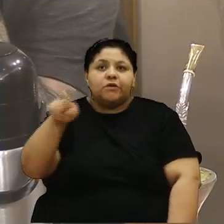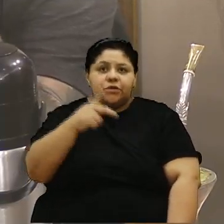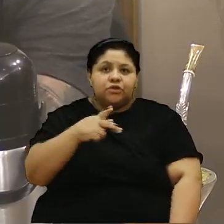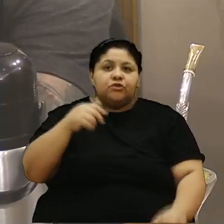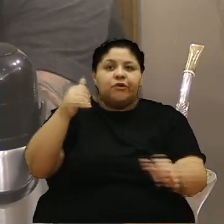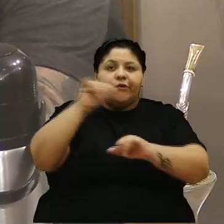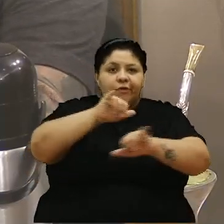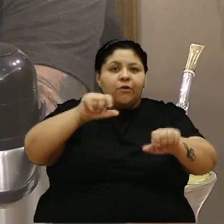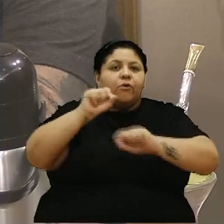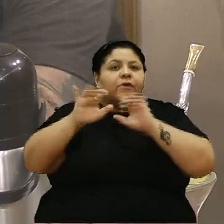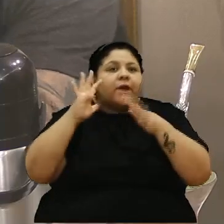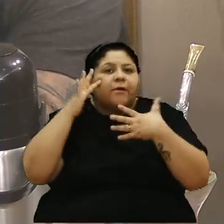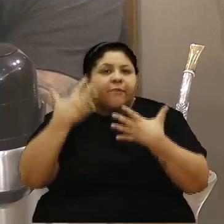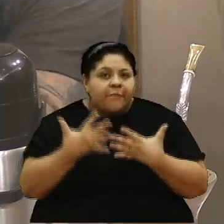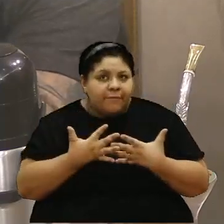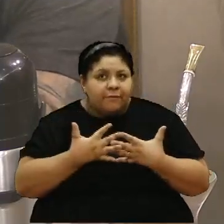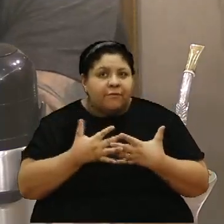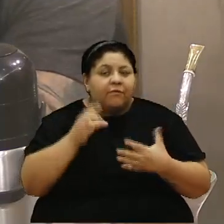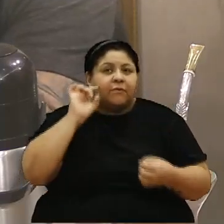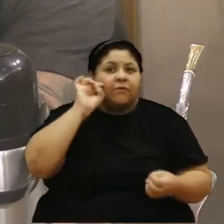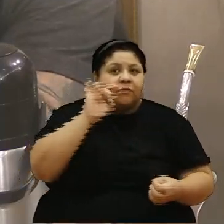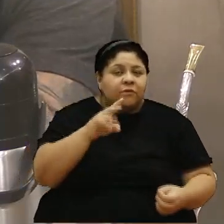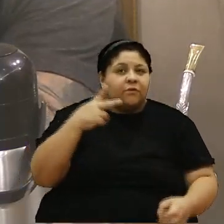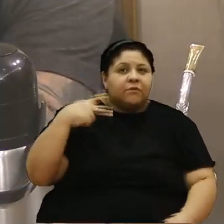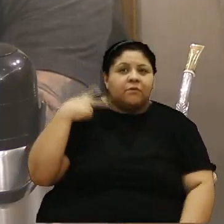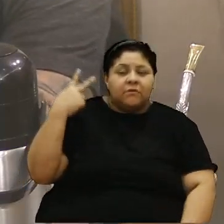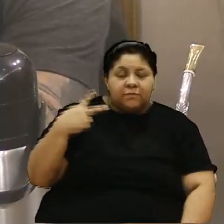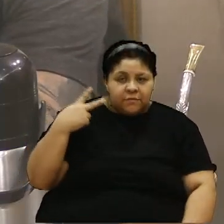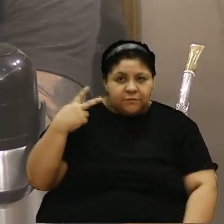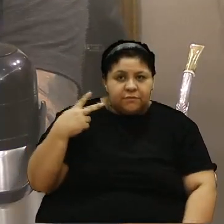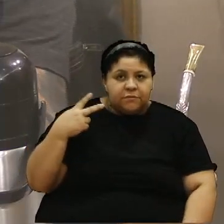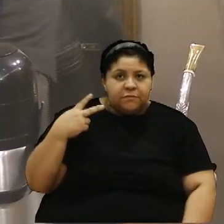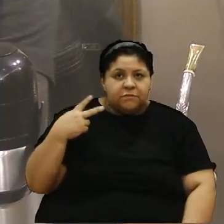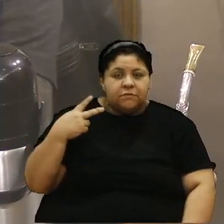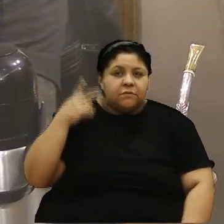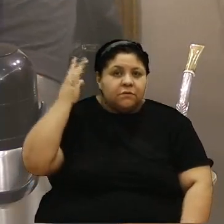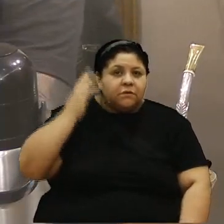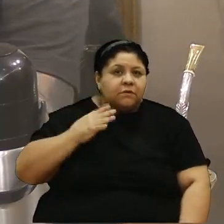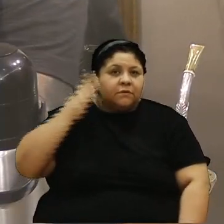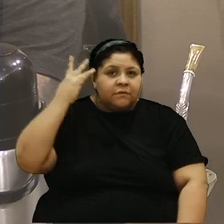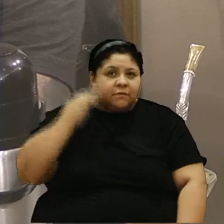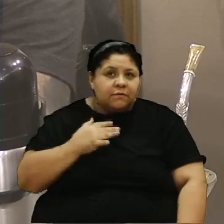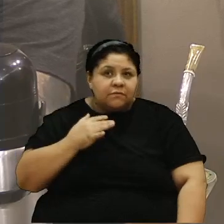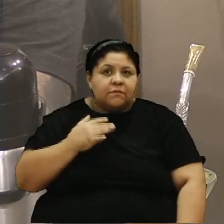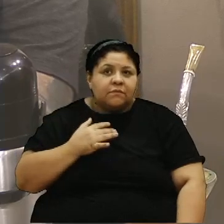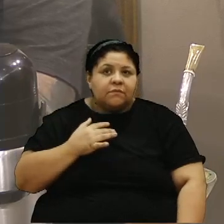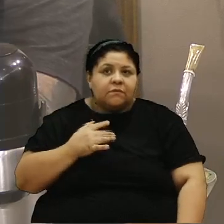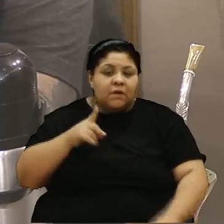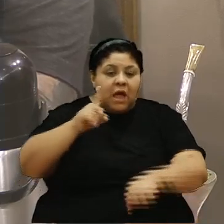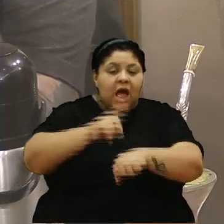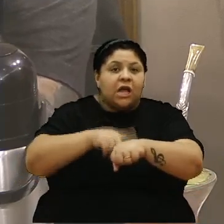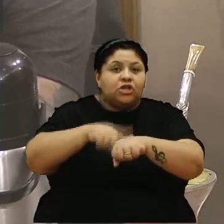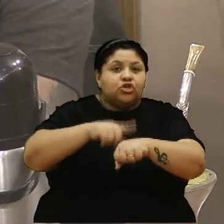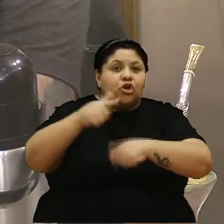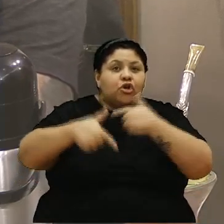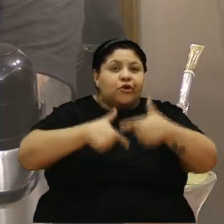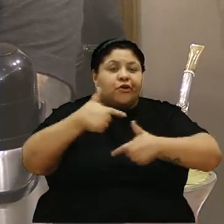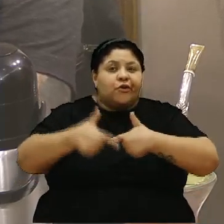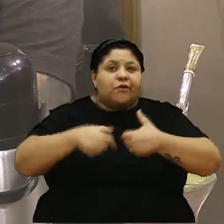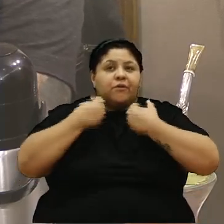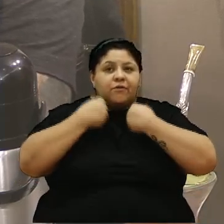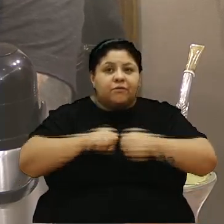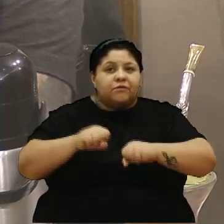fato, o que aconteceu. Sobre o que a vereadora Daiane Mello falou sobre a compensação de horas, a Secretaria de